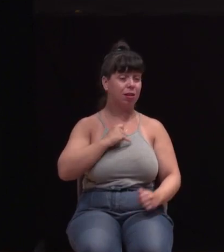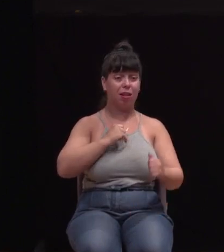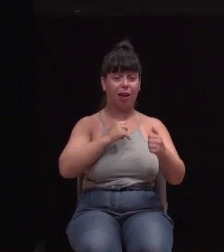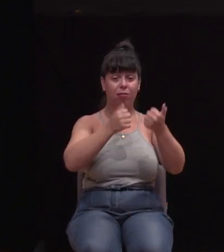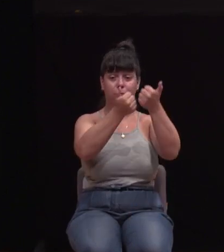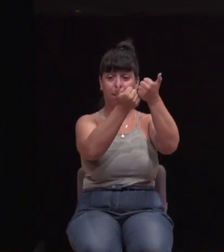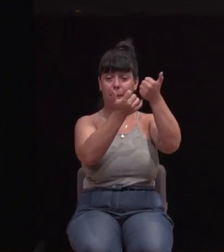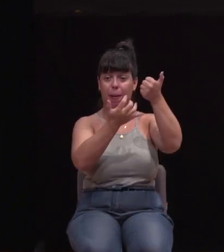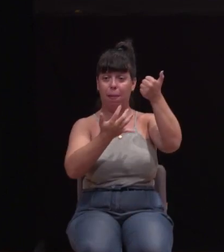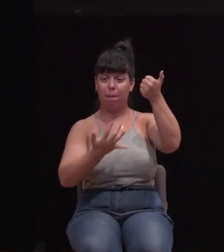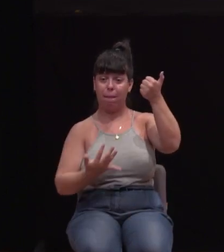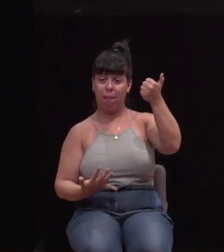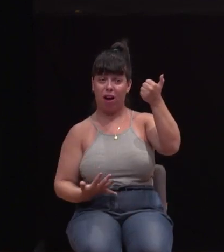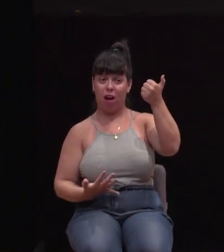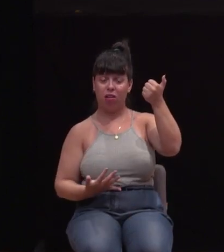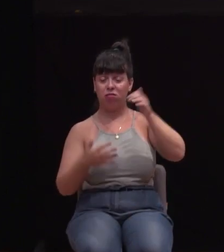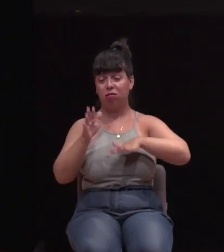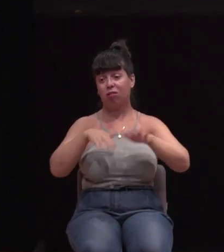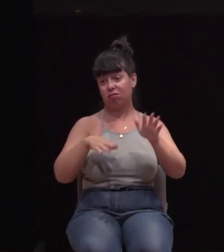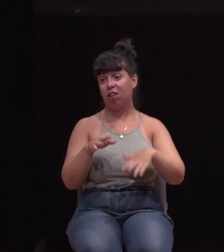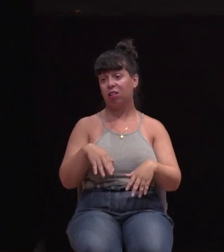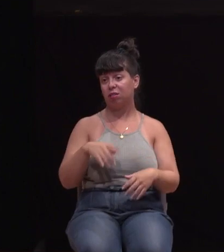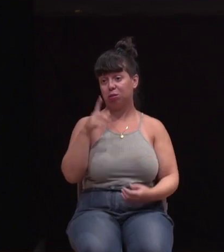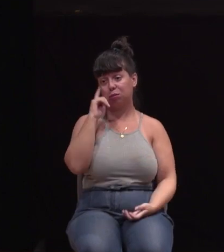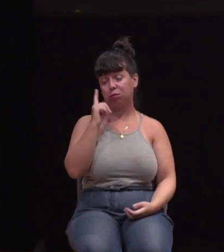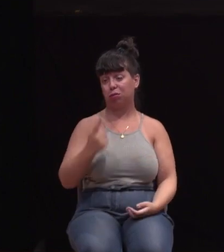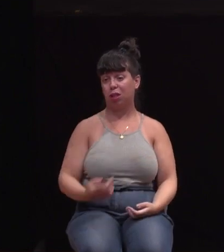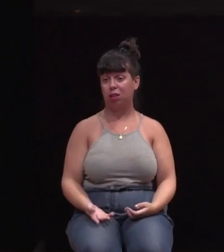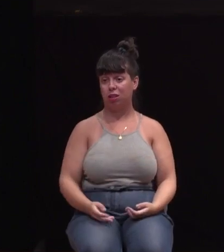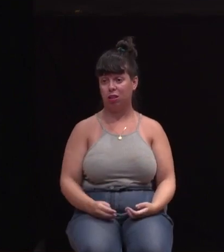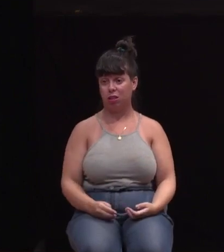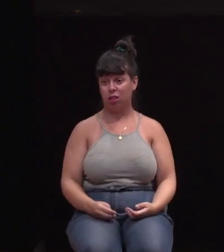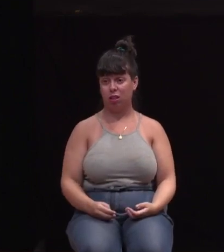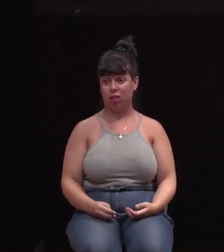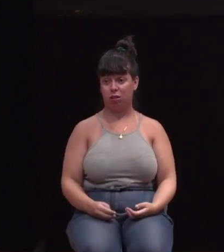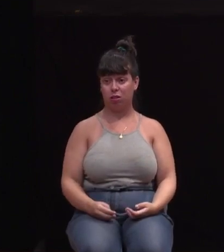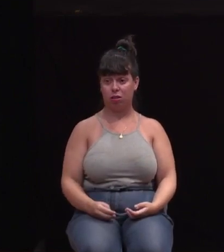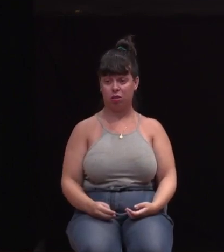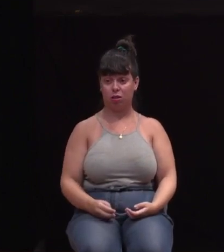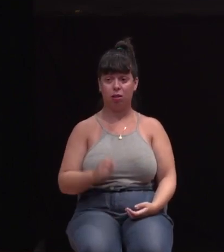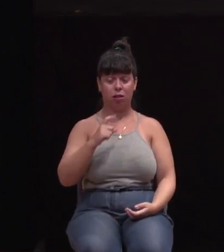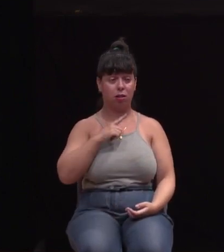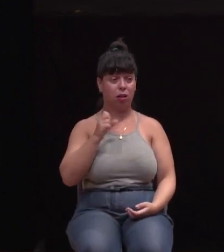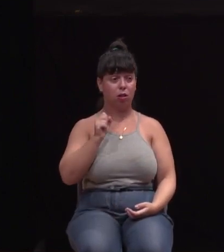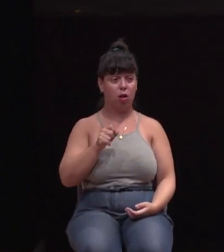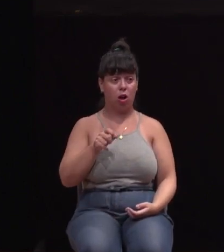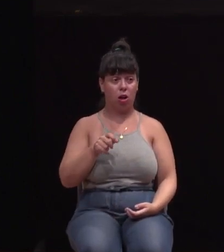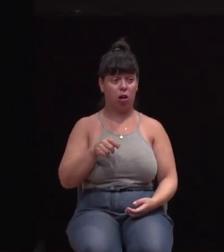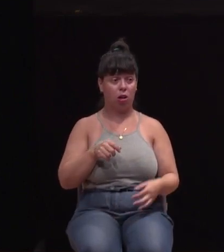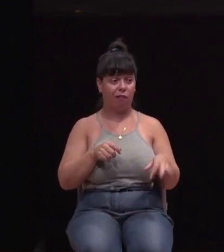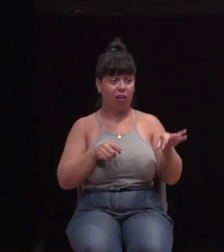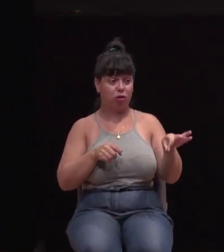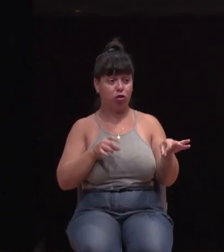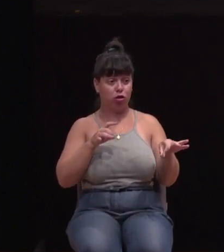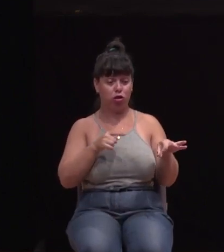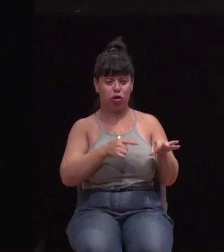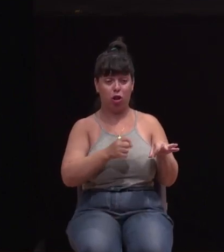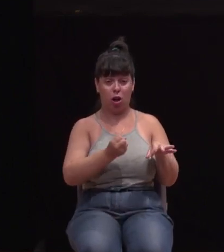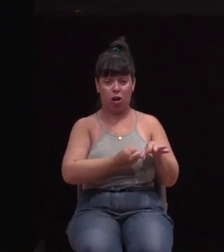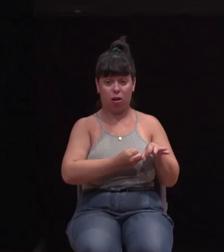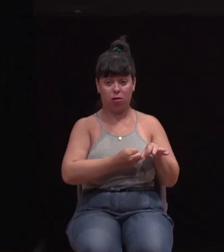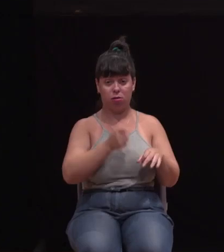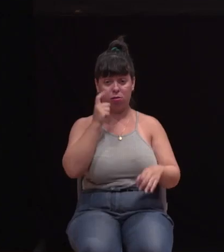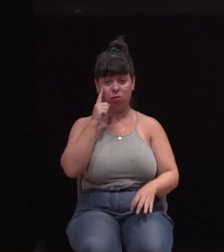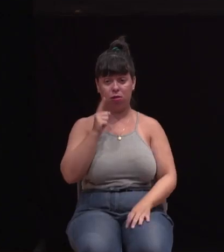hierarquizações? Não sei, talvez. Existem marcas que só a vagina carrega? Não sei. A questão não é